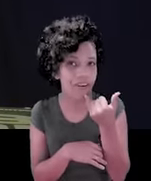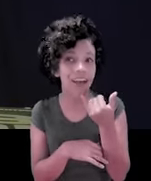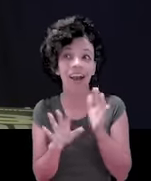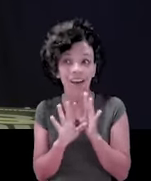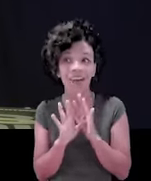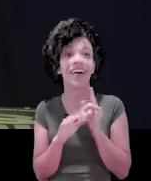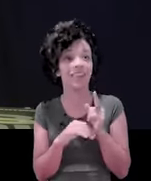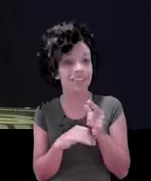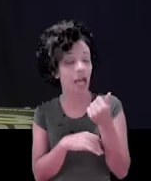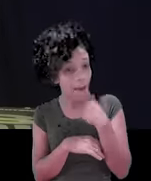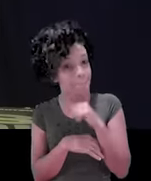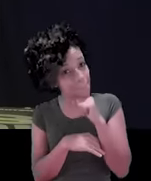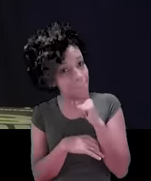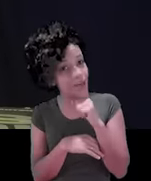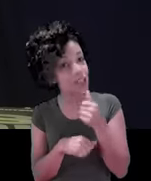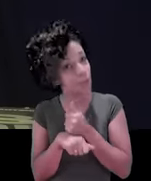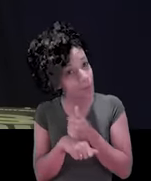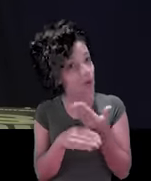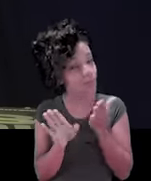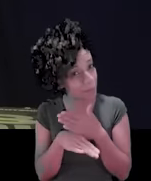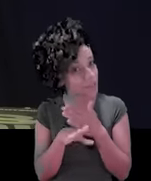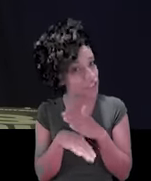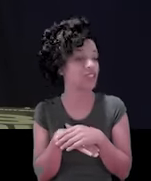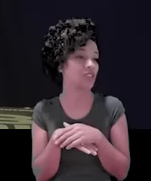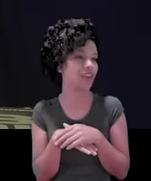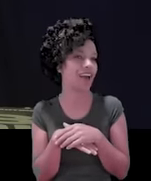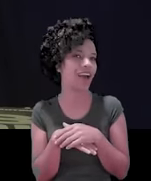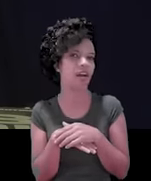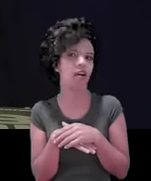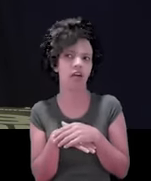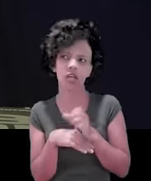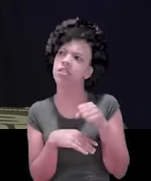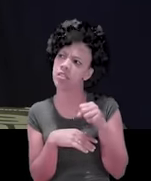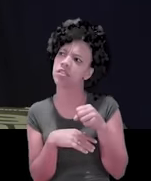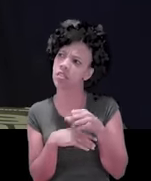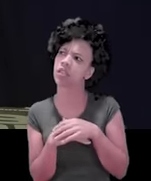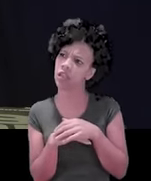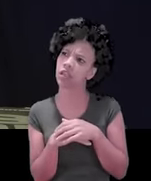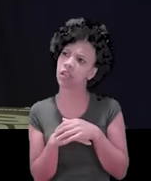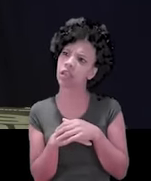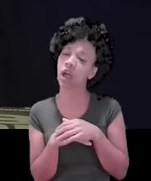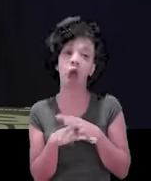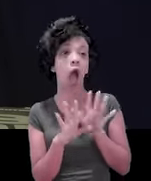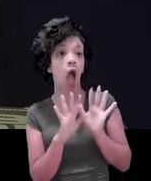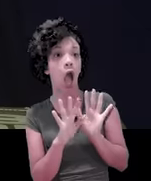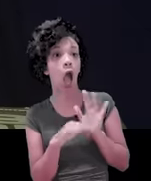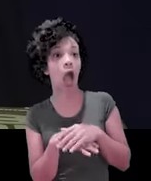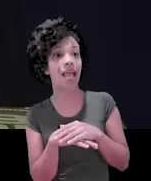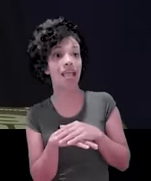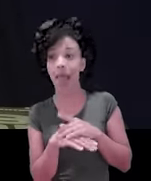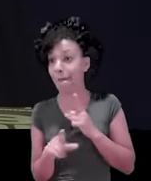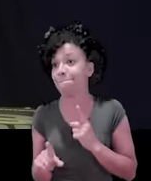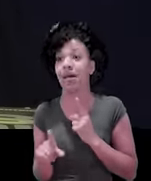falou assim ó essa senhora que a mãe não tá perdido aí vou sim sim tal ela fazer